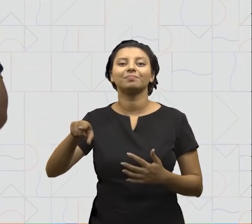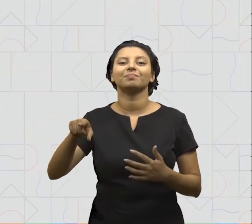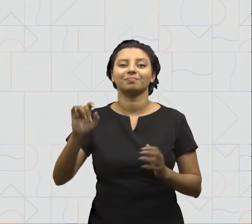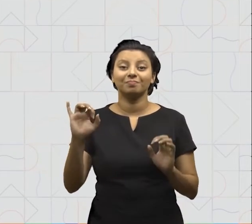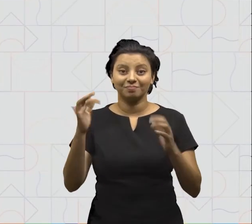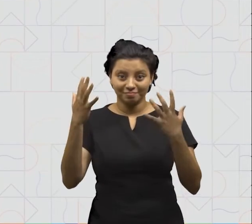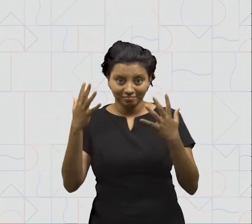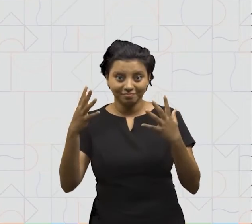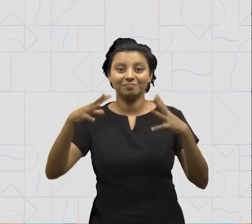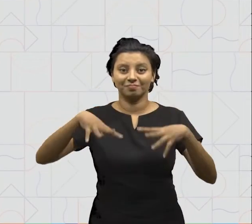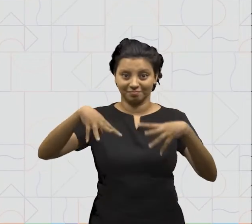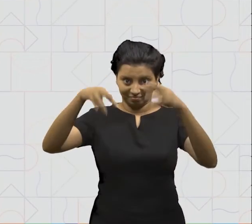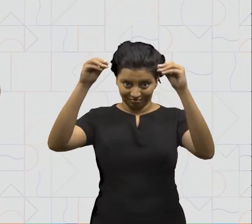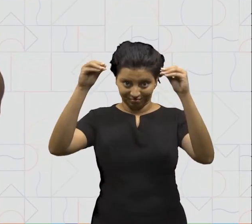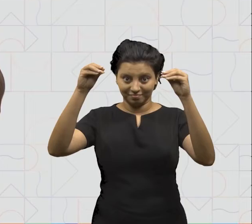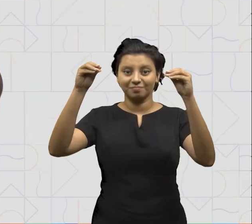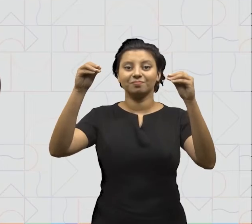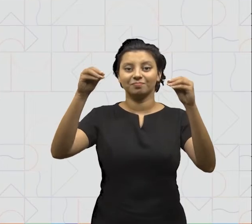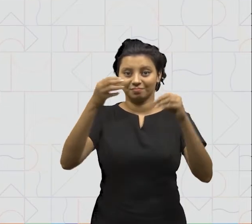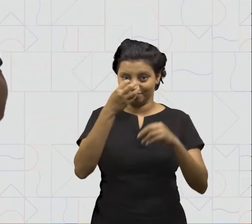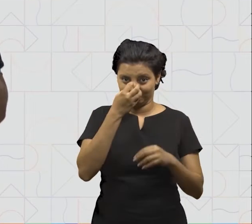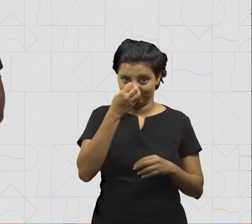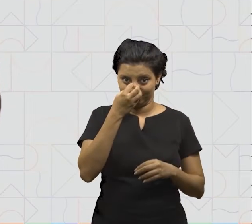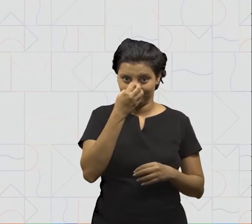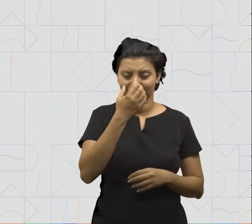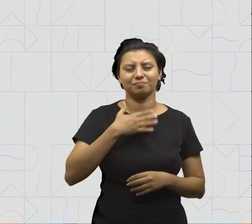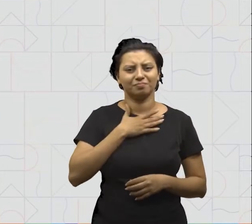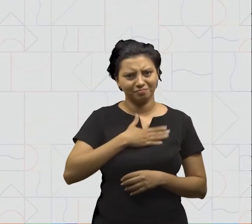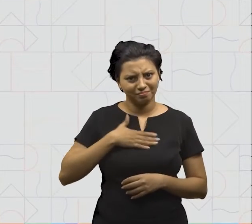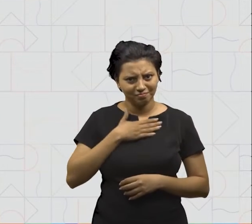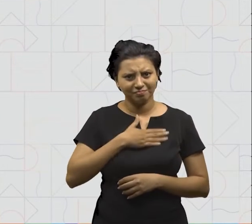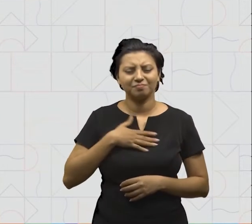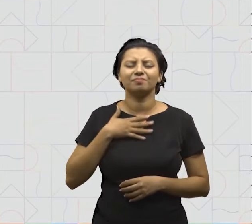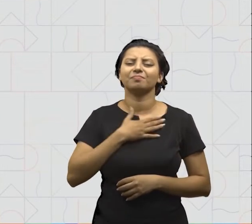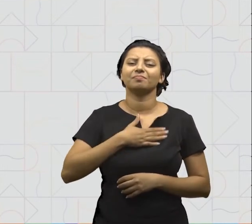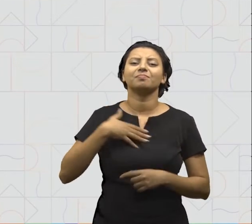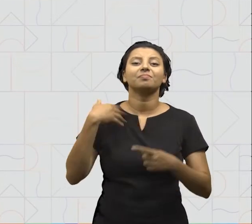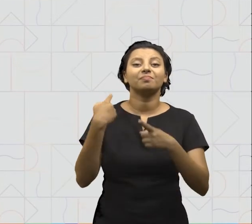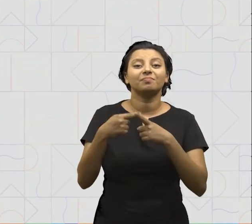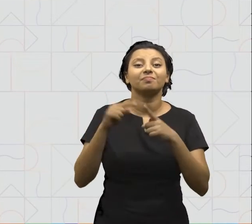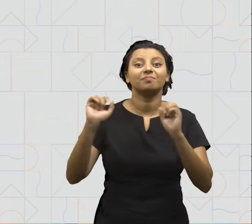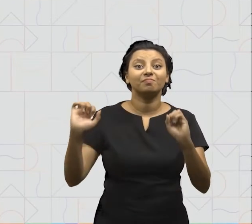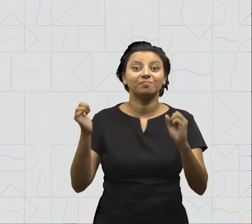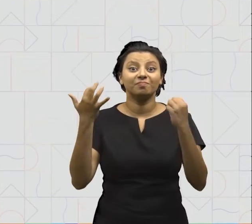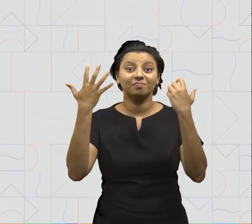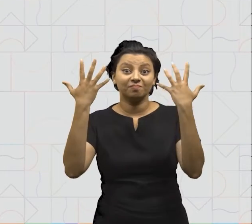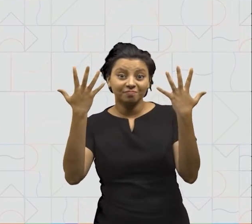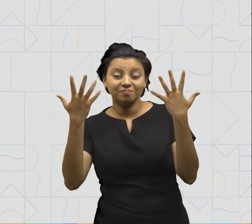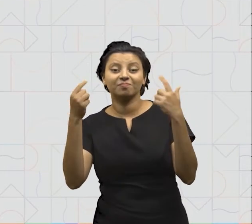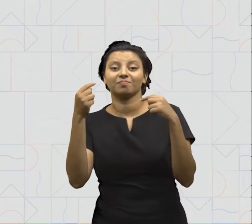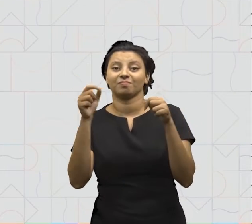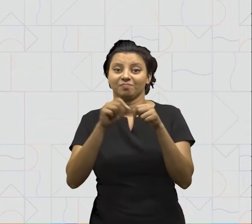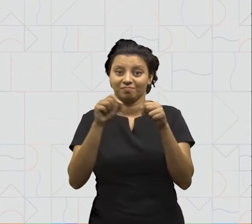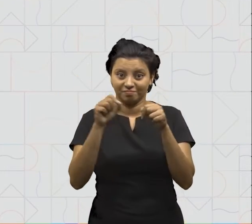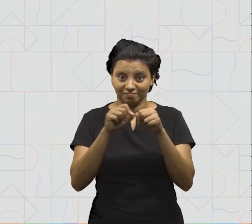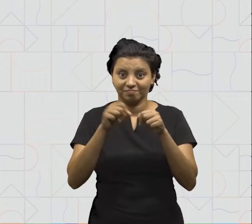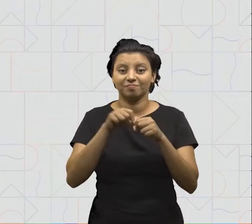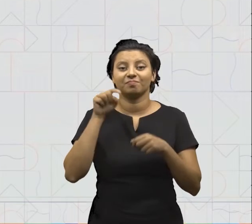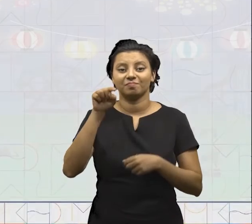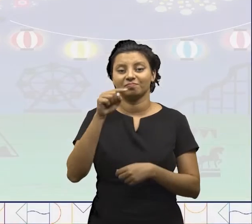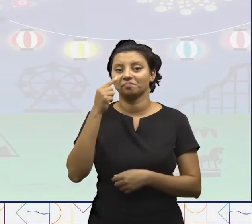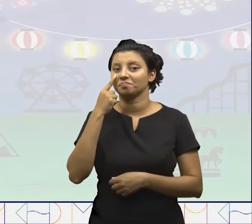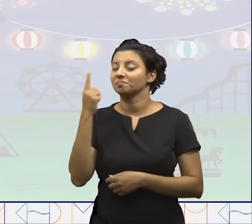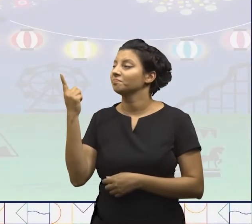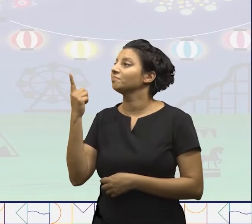Você topa? Sim, eu amo ir ao circo por causa dos shows que fazem